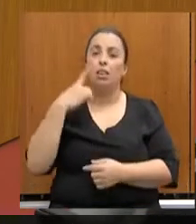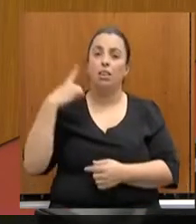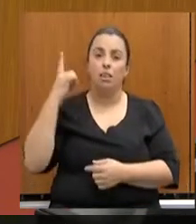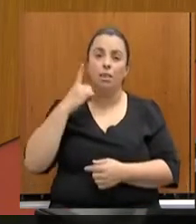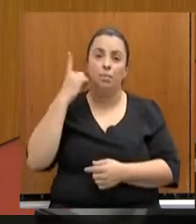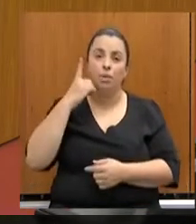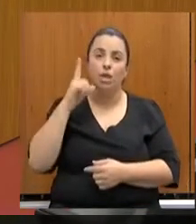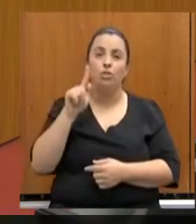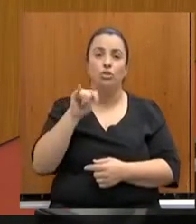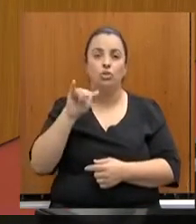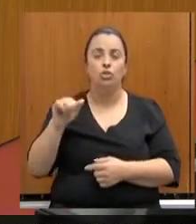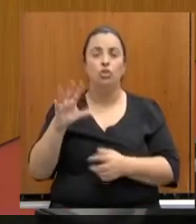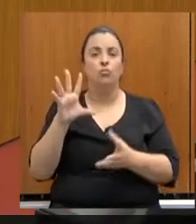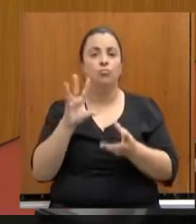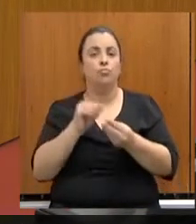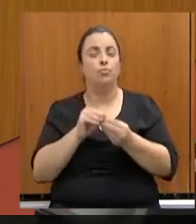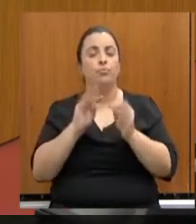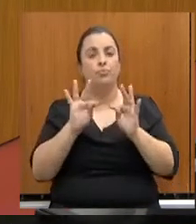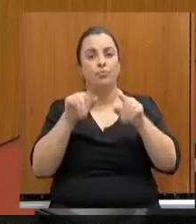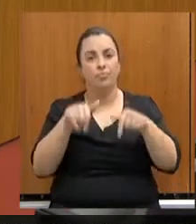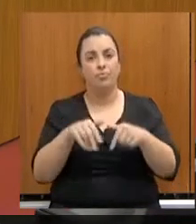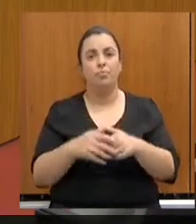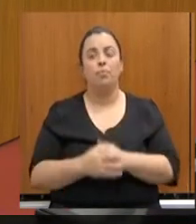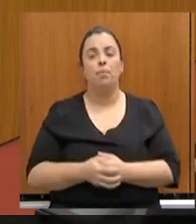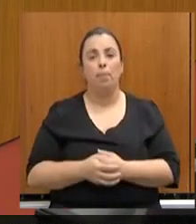para suas considerações finais